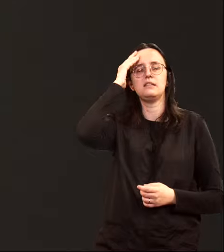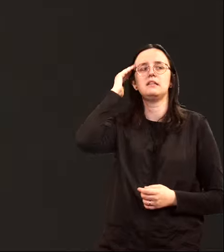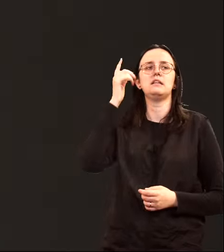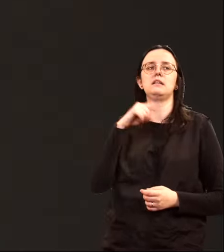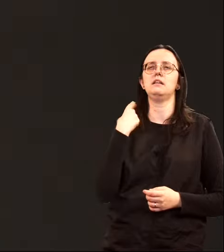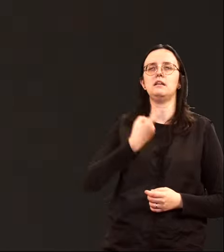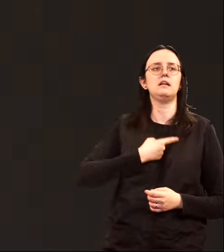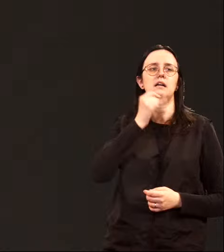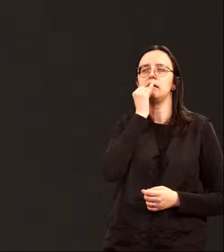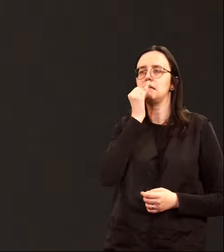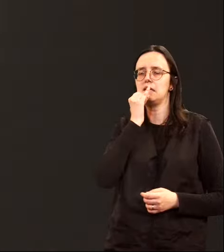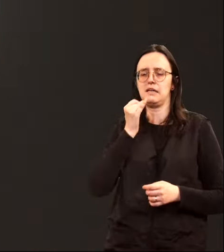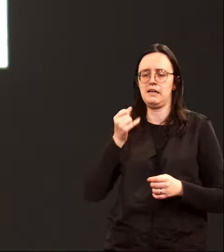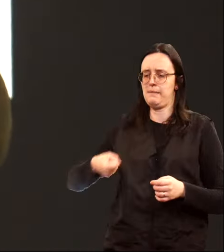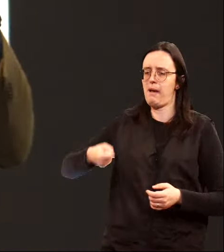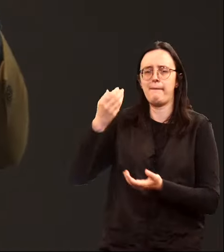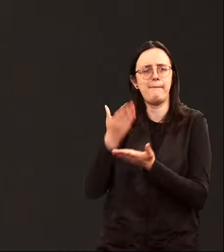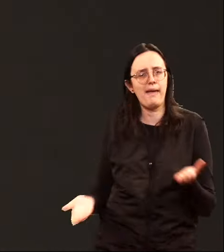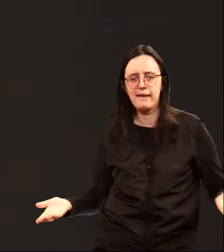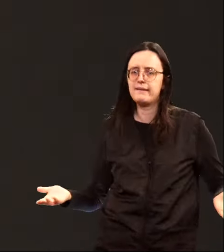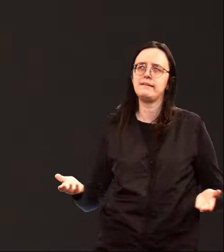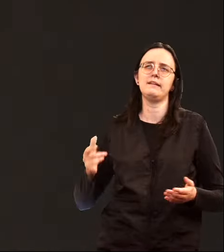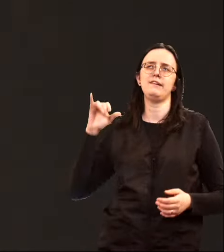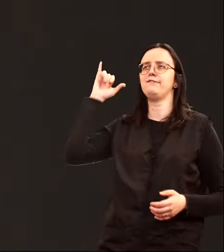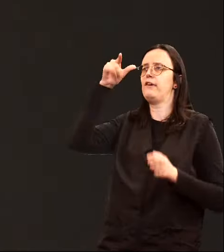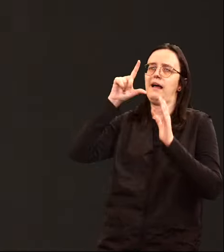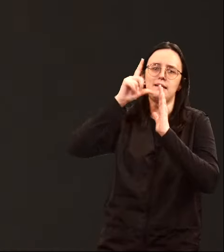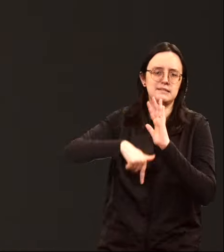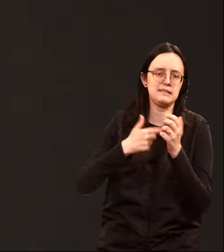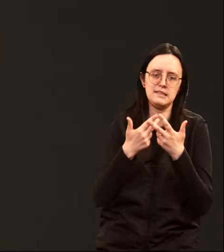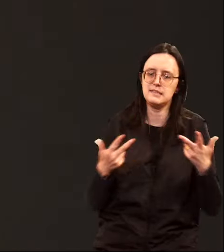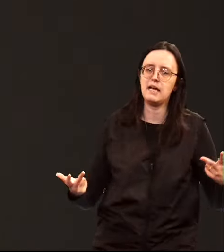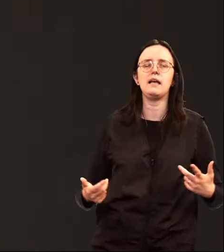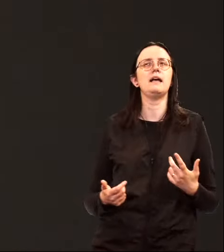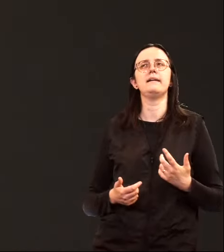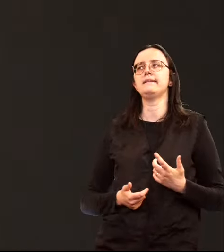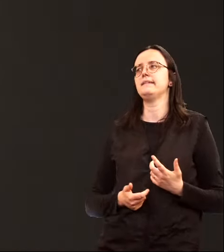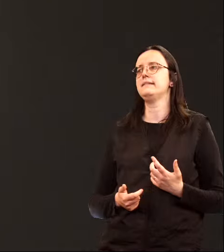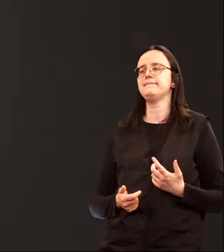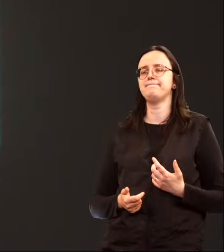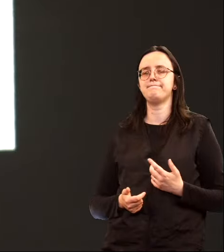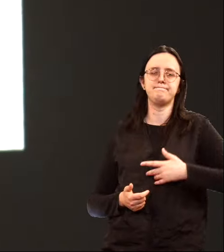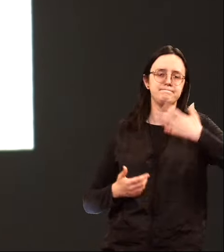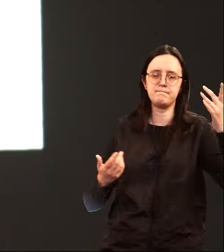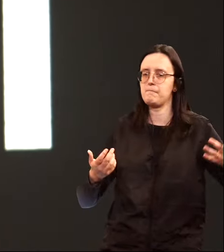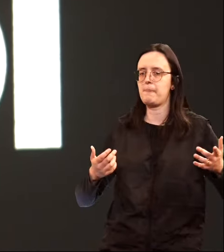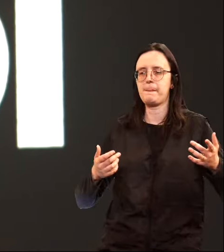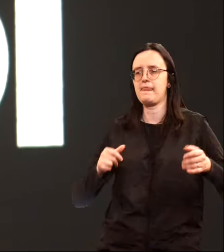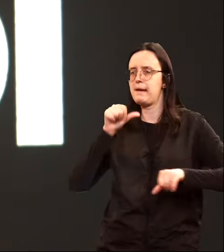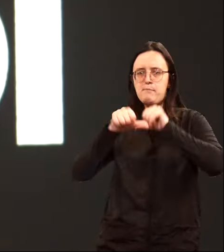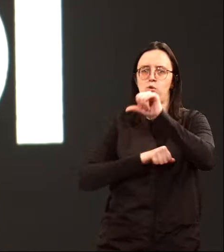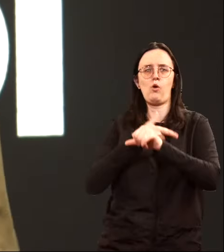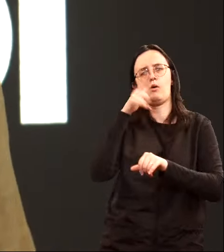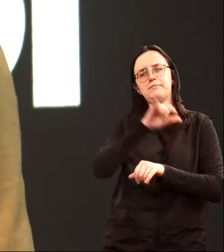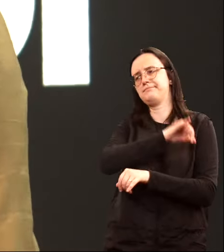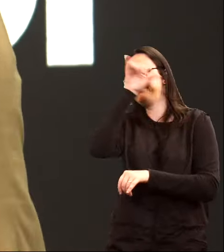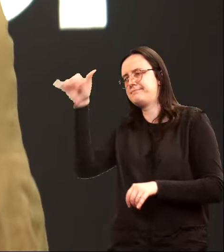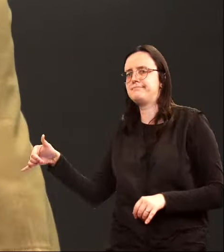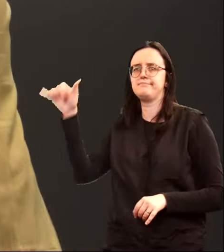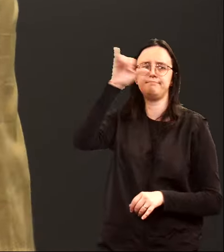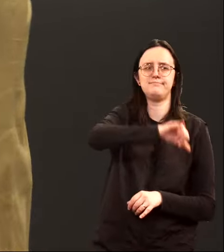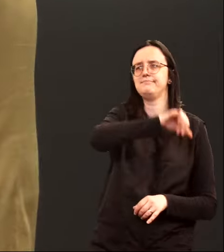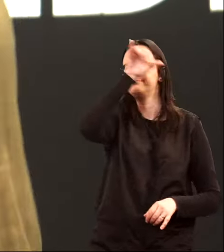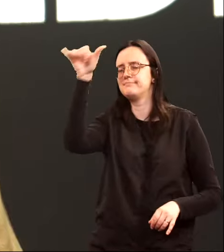Constantemente era mala que extraviava, era voo que atrasava, era mudança de itinerário. E